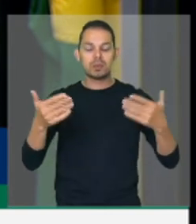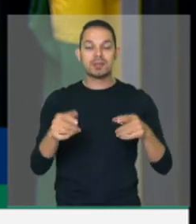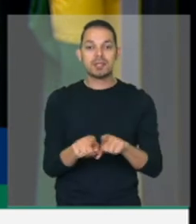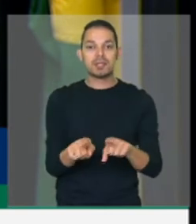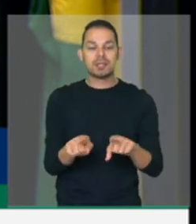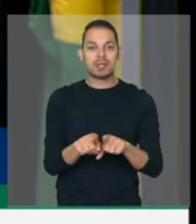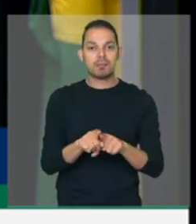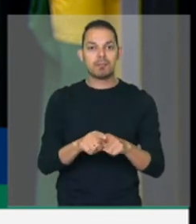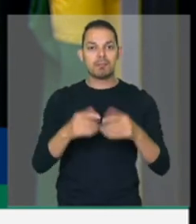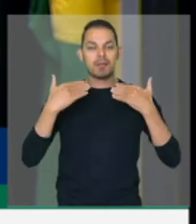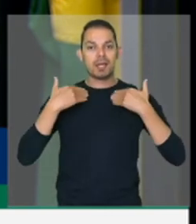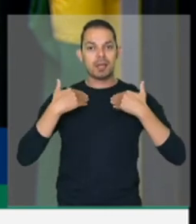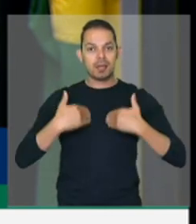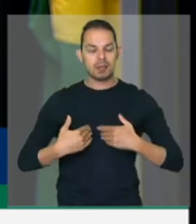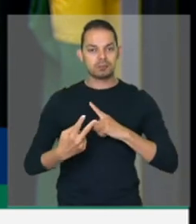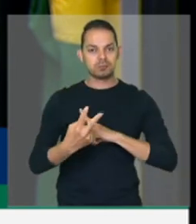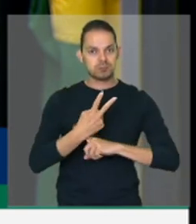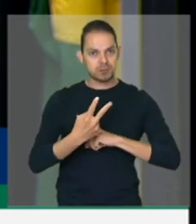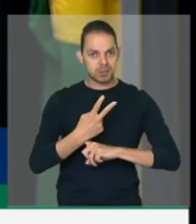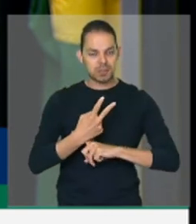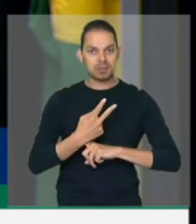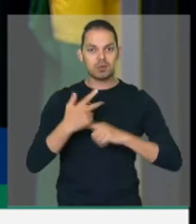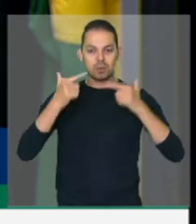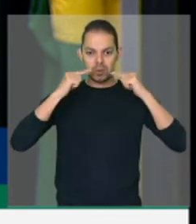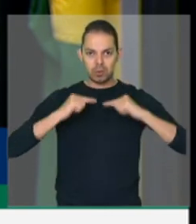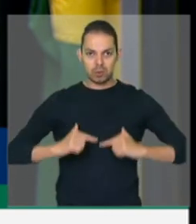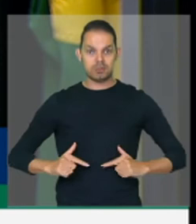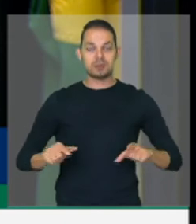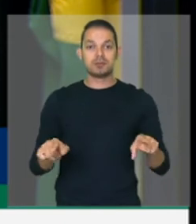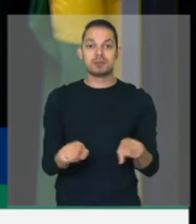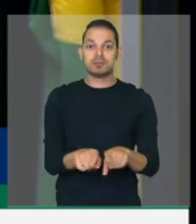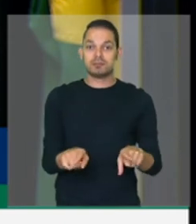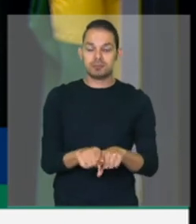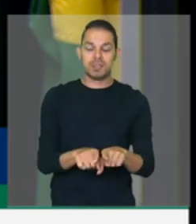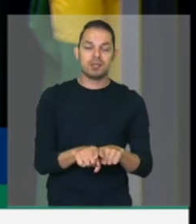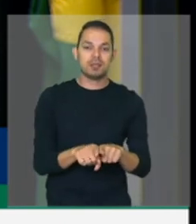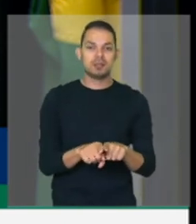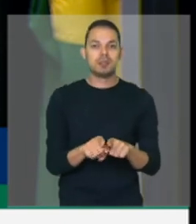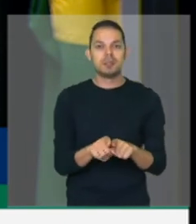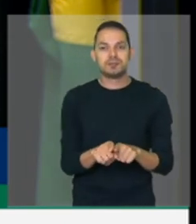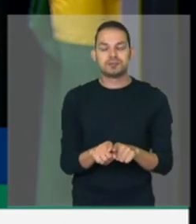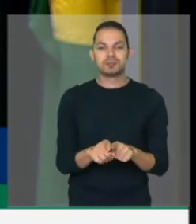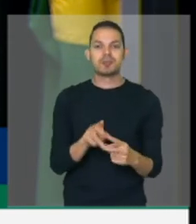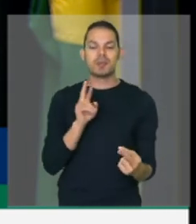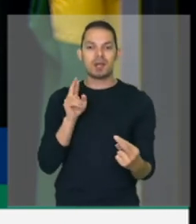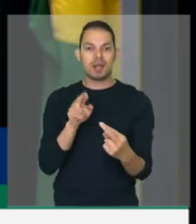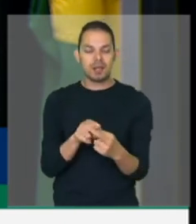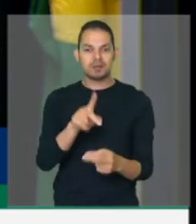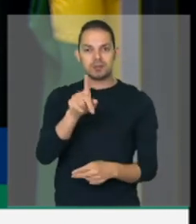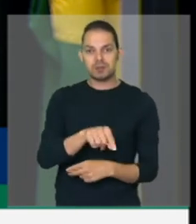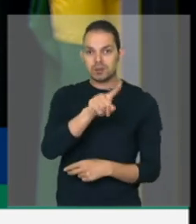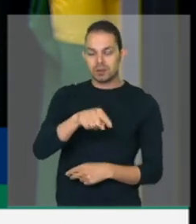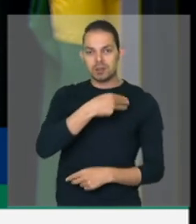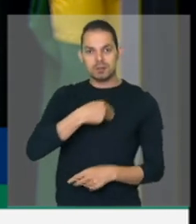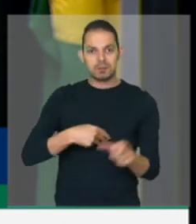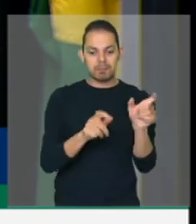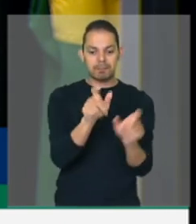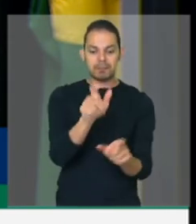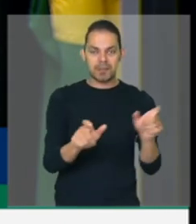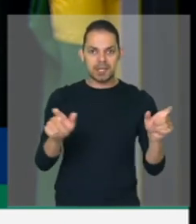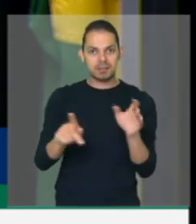sua integridade física. Igualmente, a referência expressa à cassação de ministros